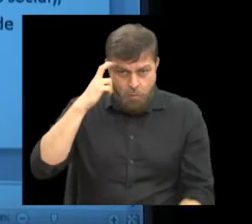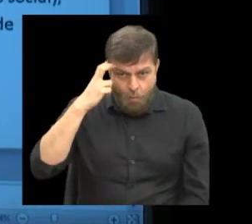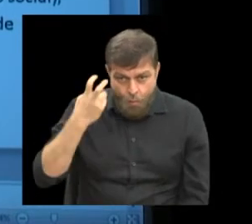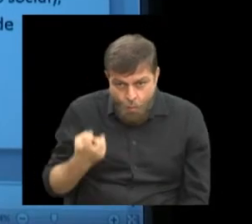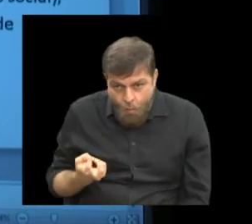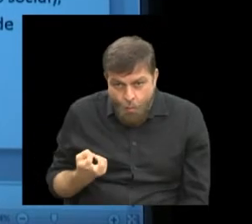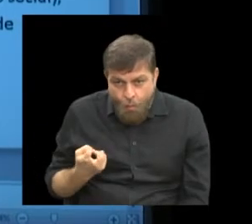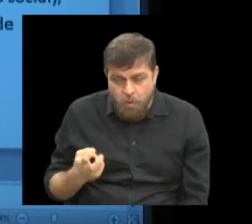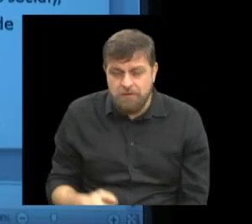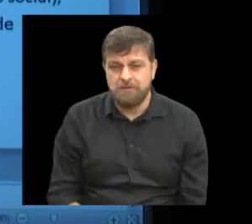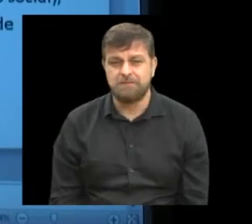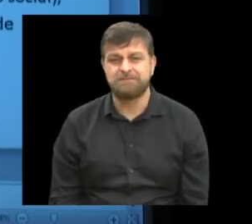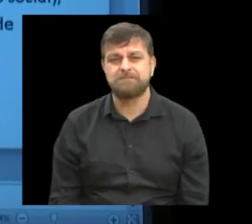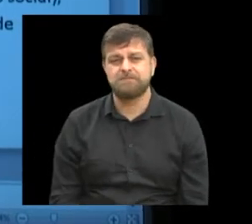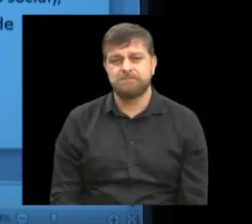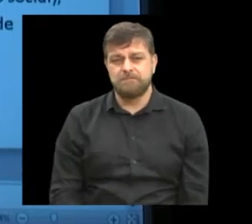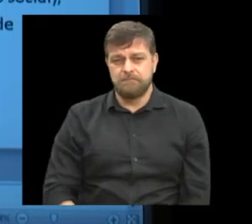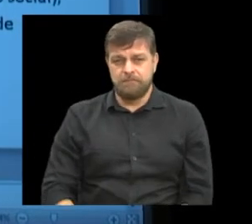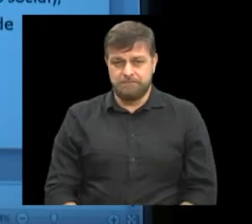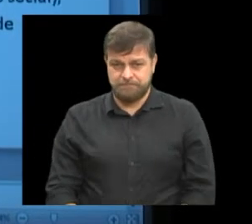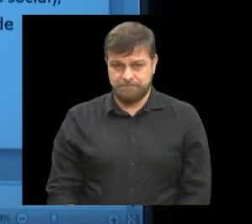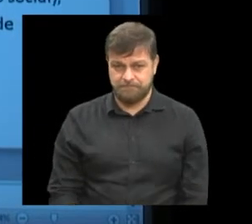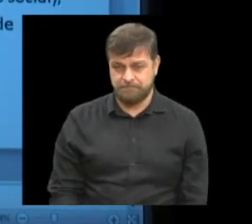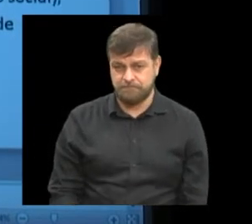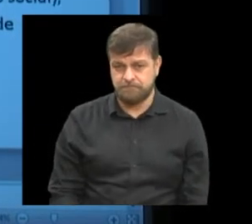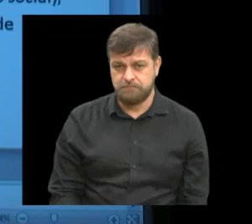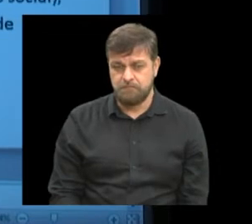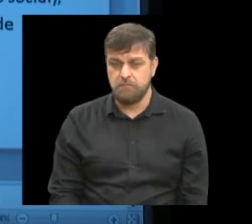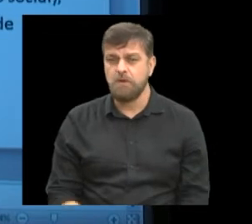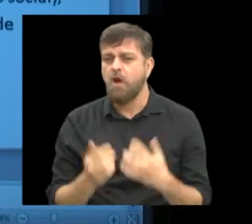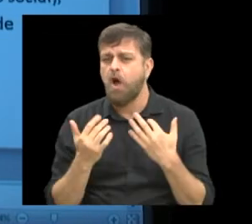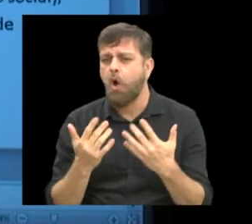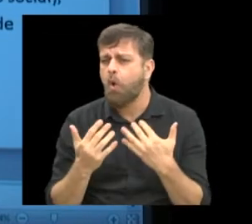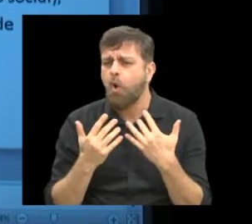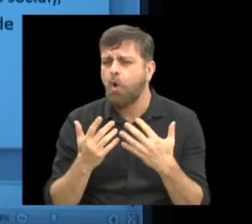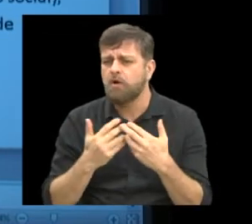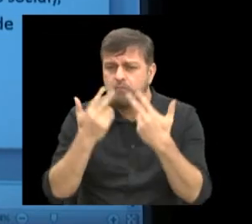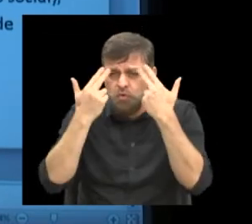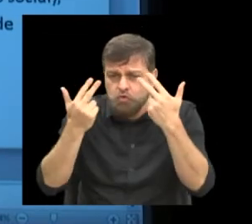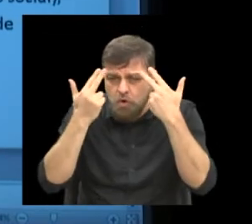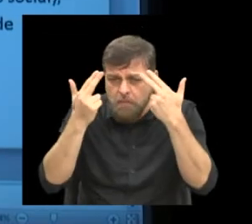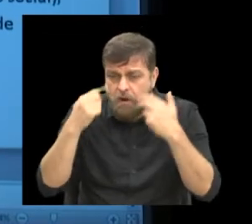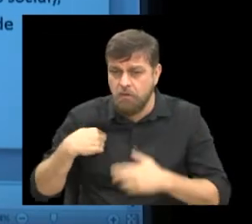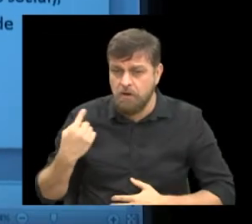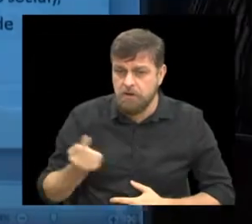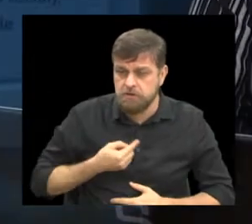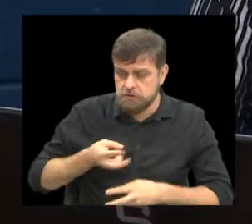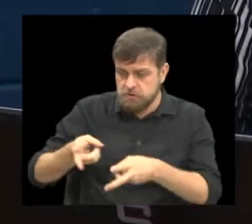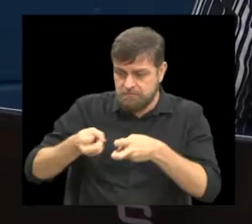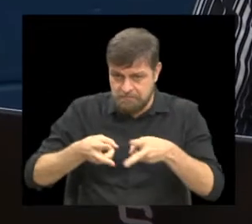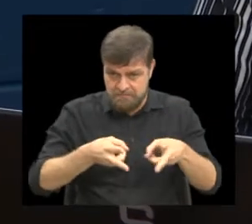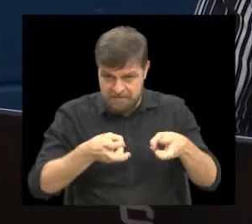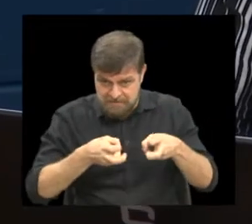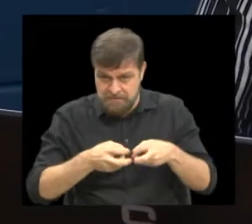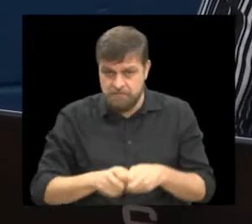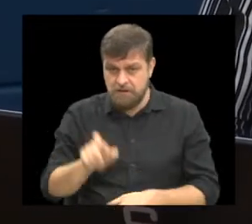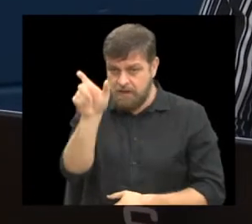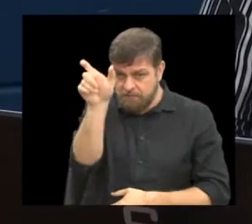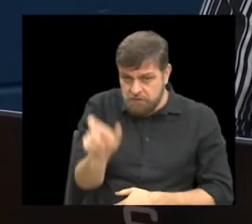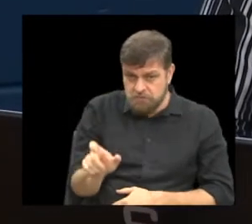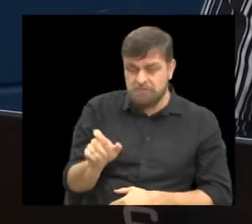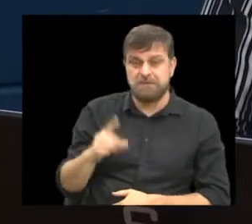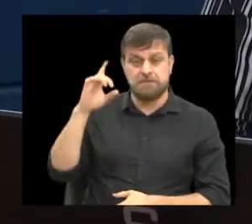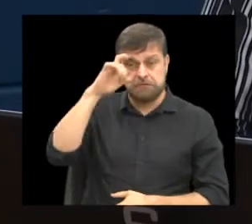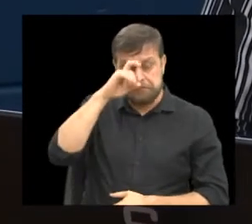intelectual. Quando a gente fala de autismo clássico, normalmente nós percebemos essas duas características, a